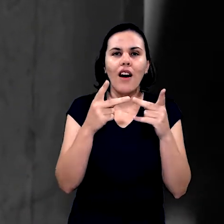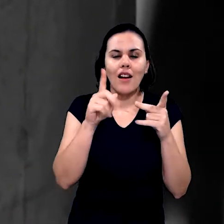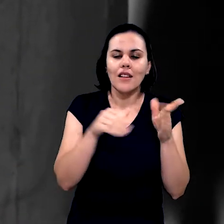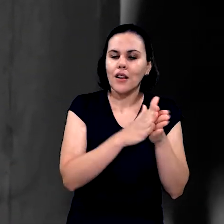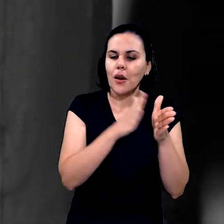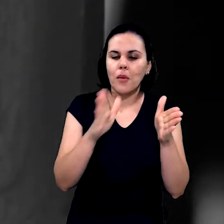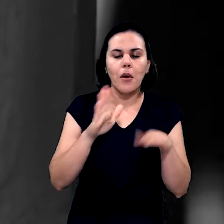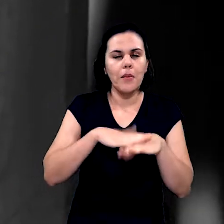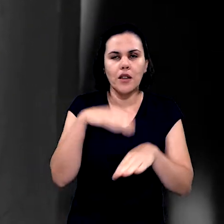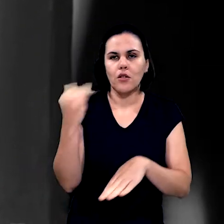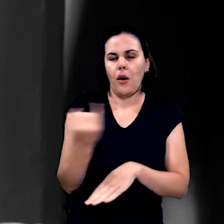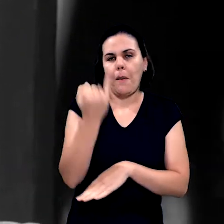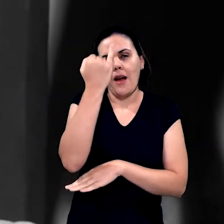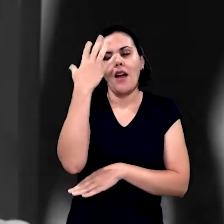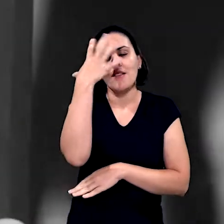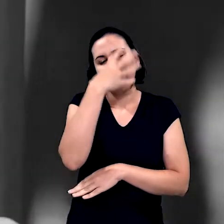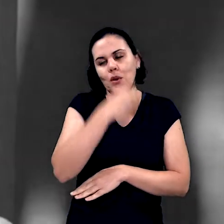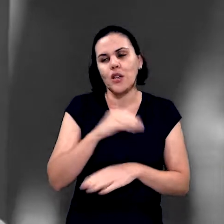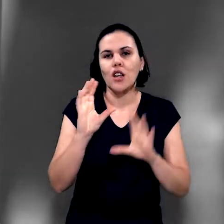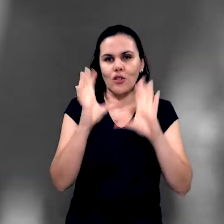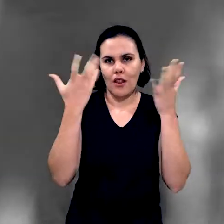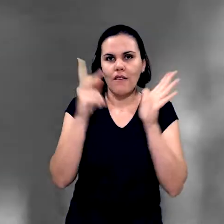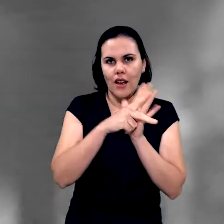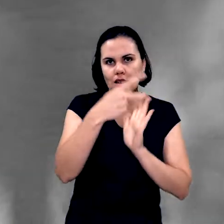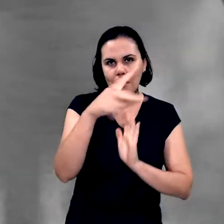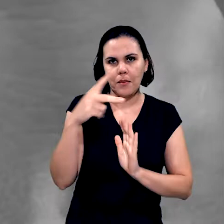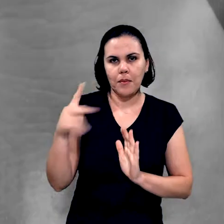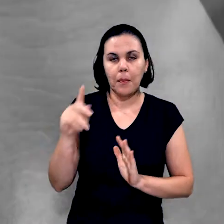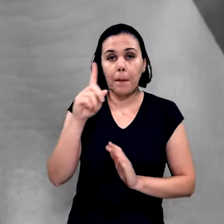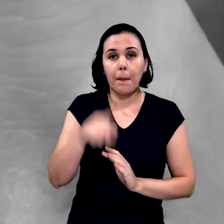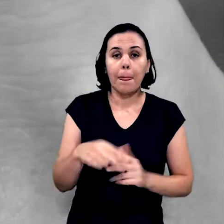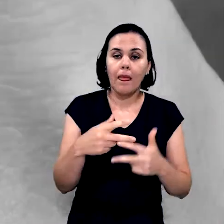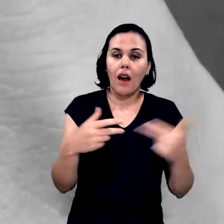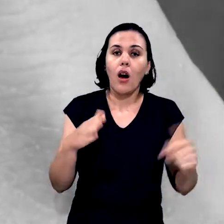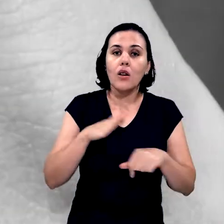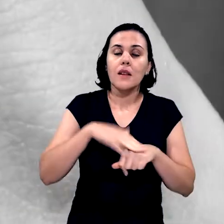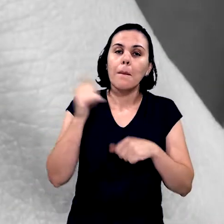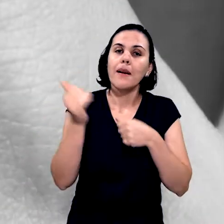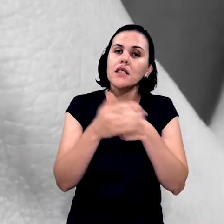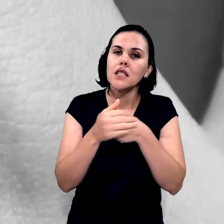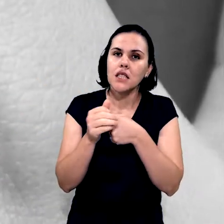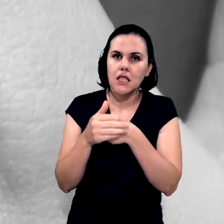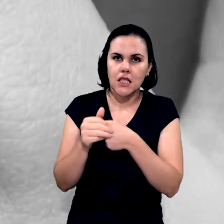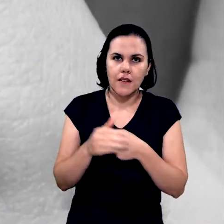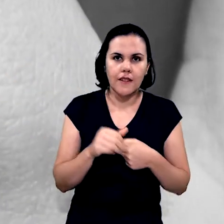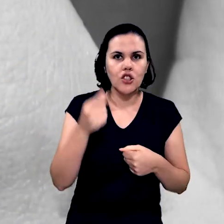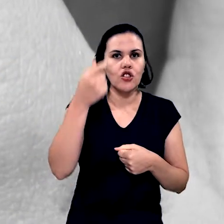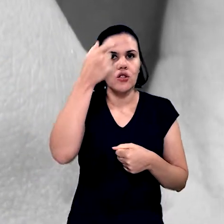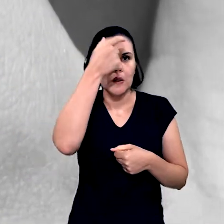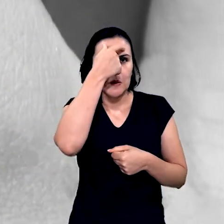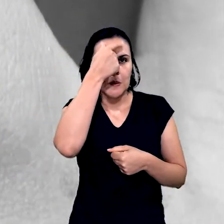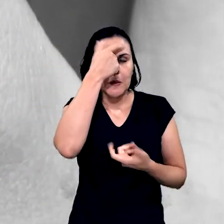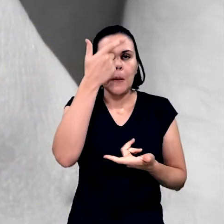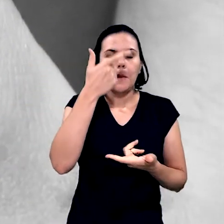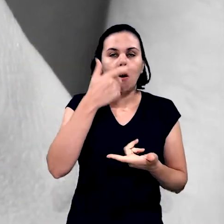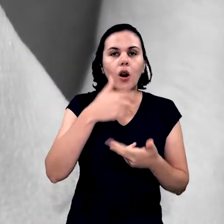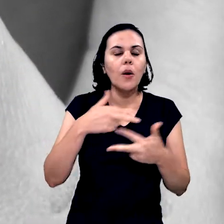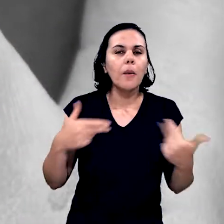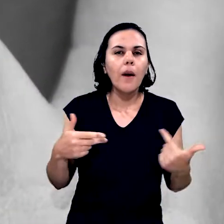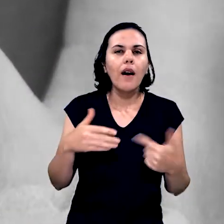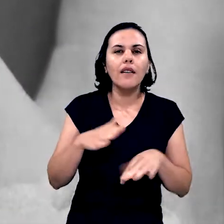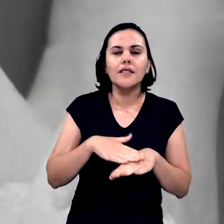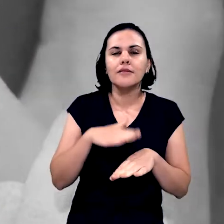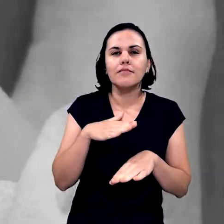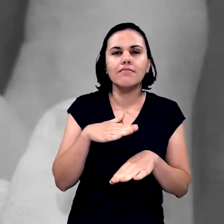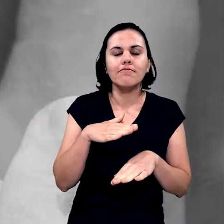ser esse o momento mais importante e mais bonito da festa para eles. É a coisa mais afetiva aí, né? Da memória. É